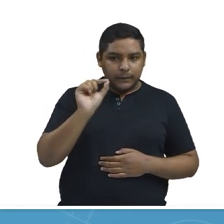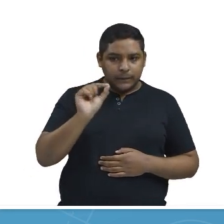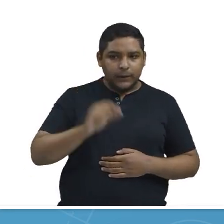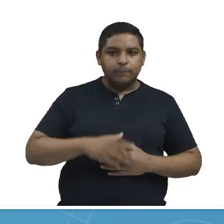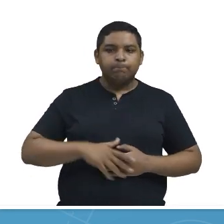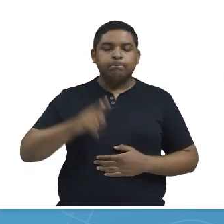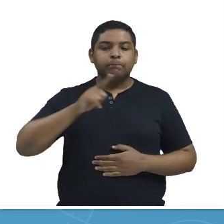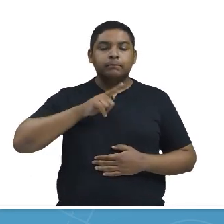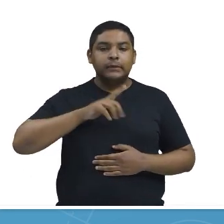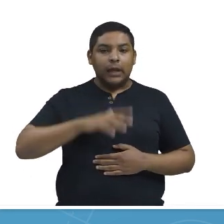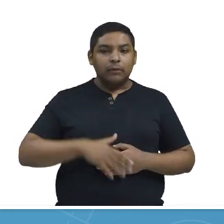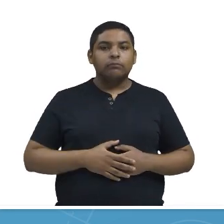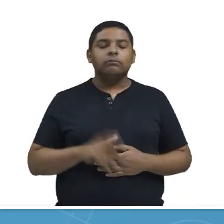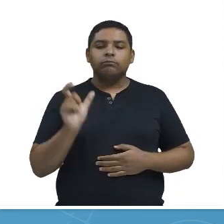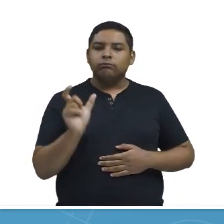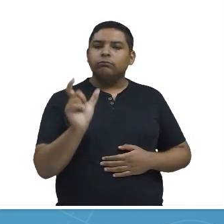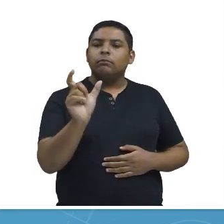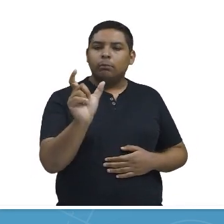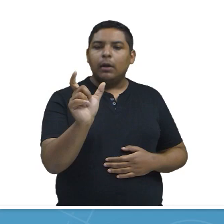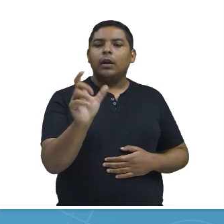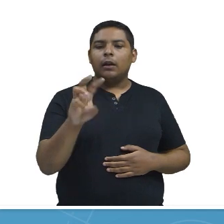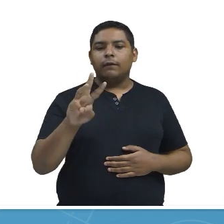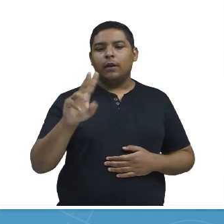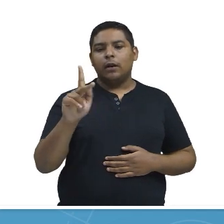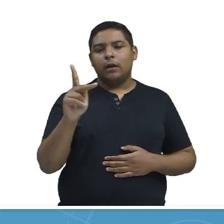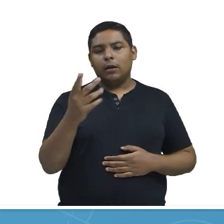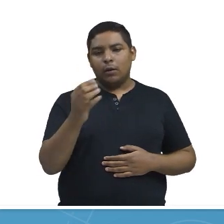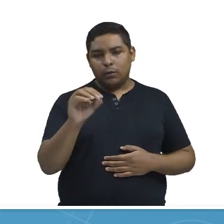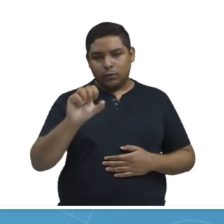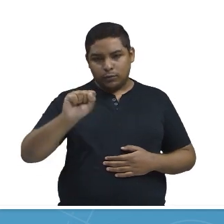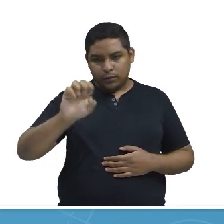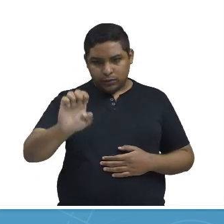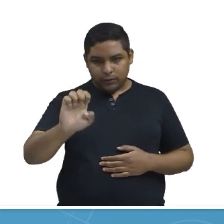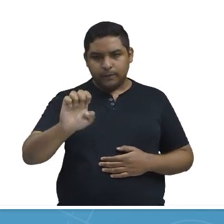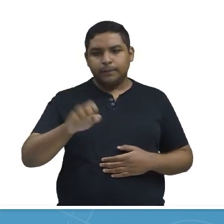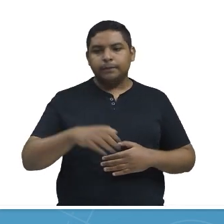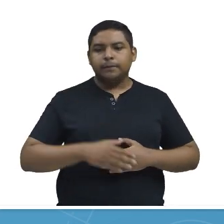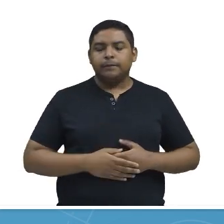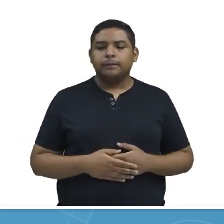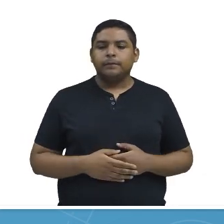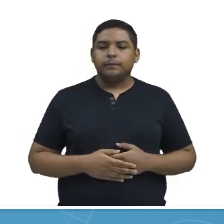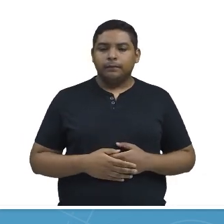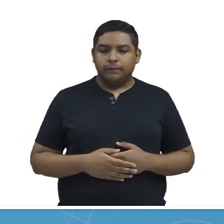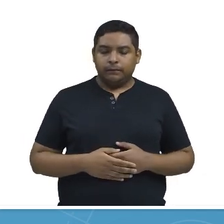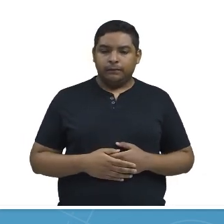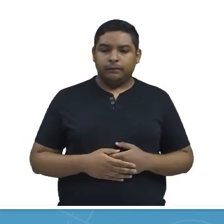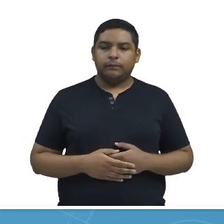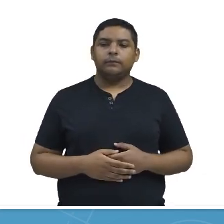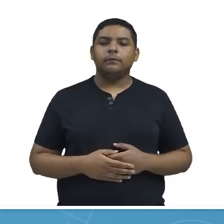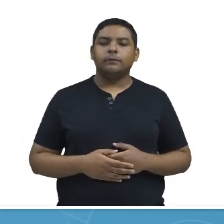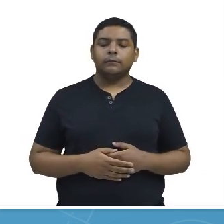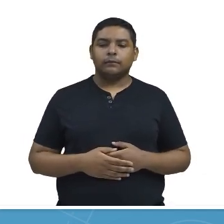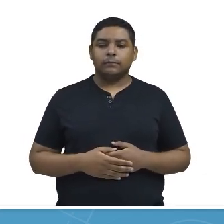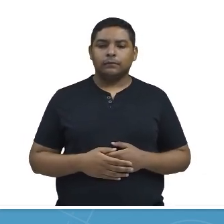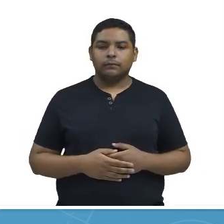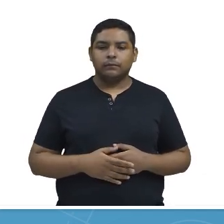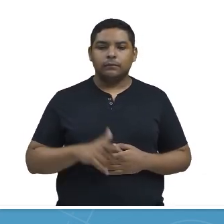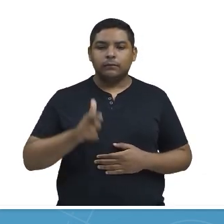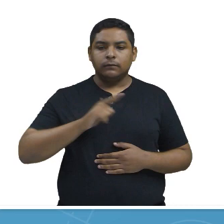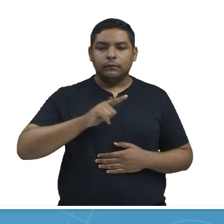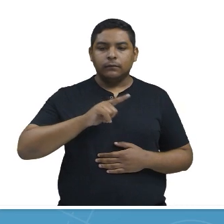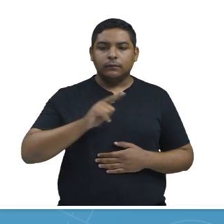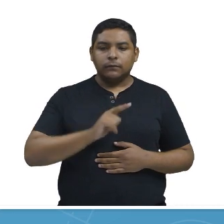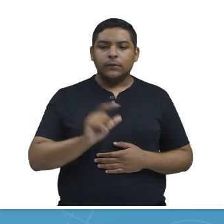em destaque a palavra whose, que é o pronome relativo que acabamos de ver. E esse whose, ele se relaciona, ele